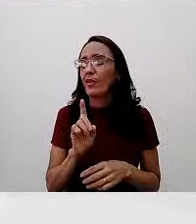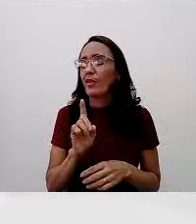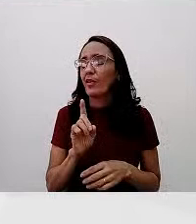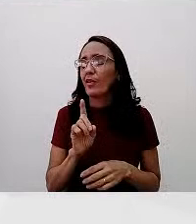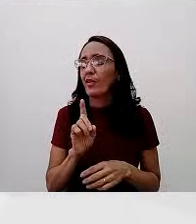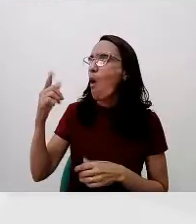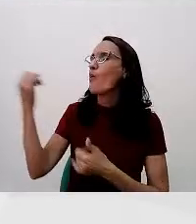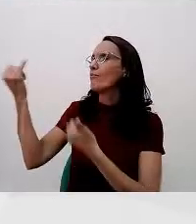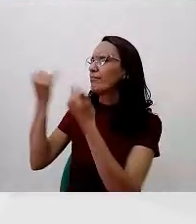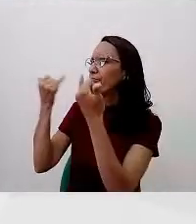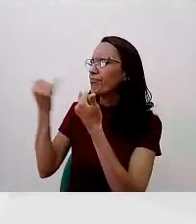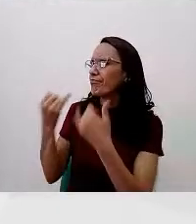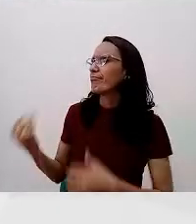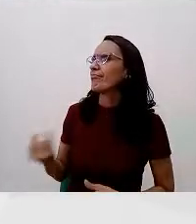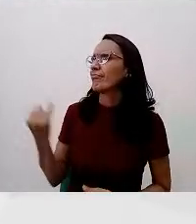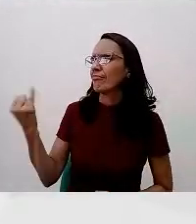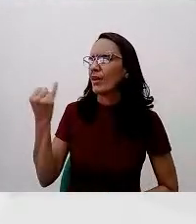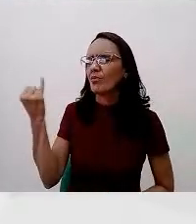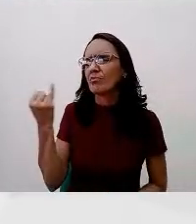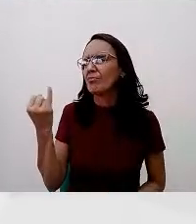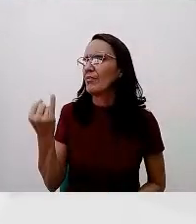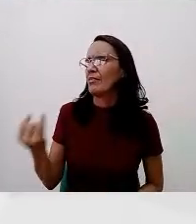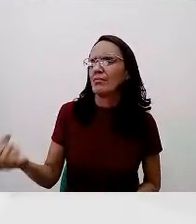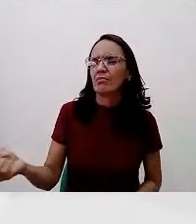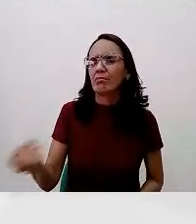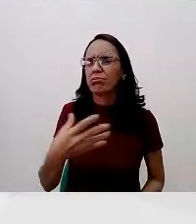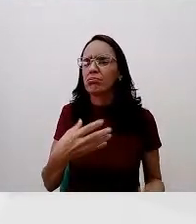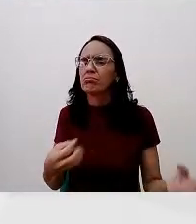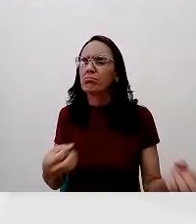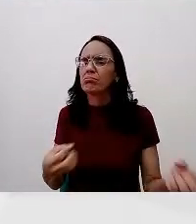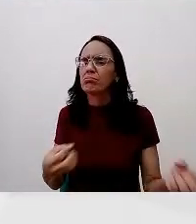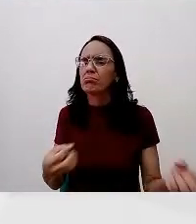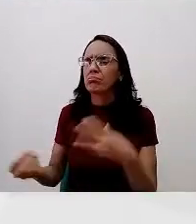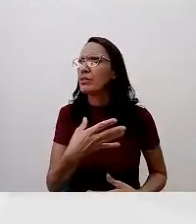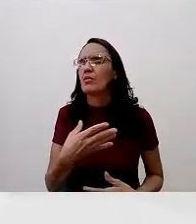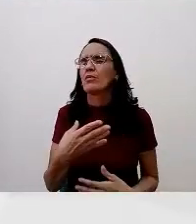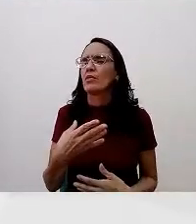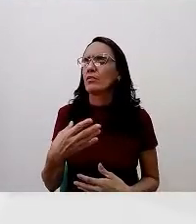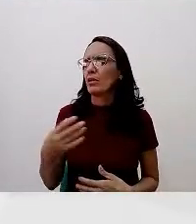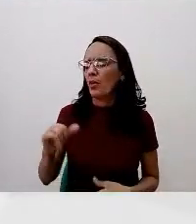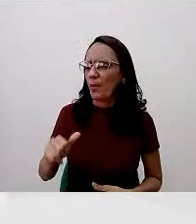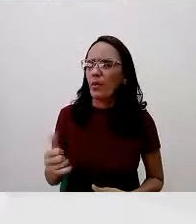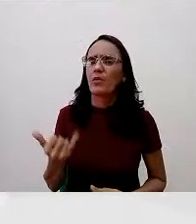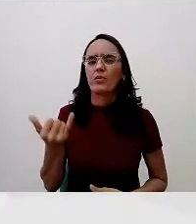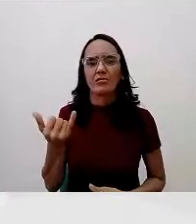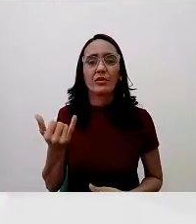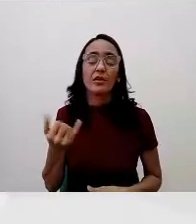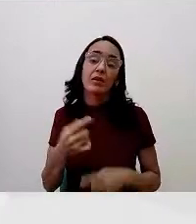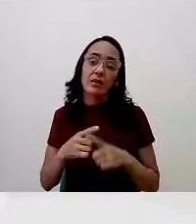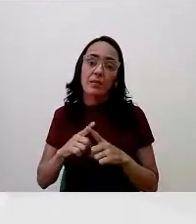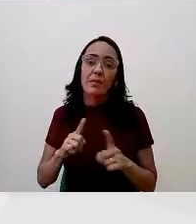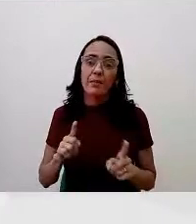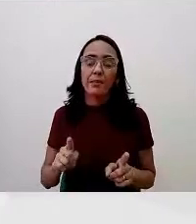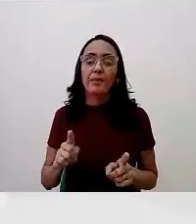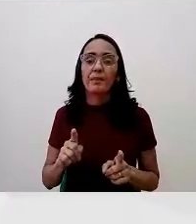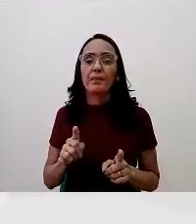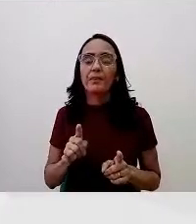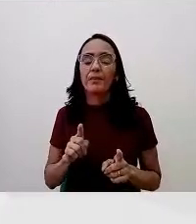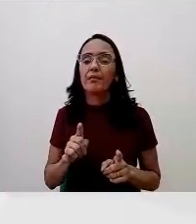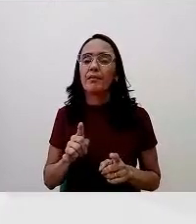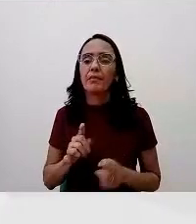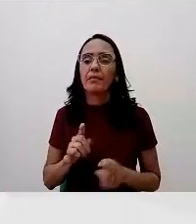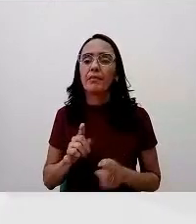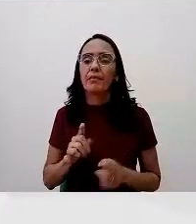dados, etc. Existe estudos nesse caminho, mas então ainda está longe de a gente